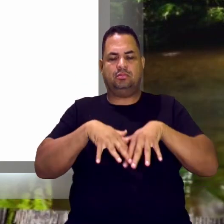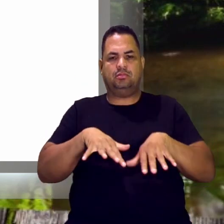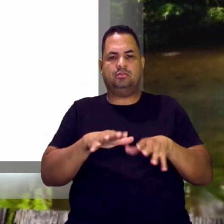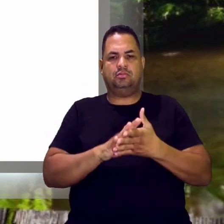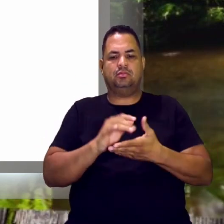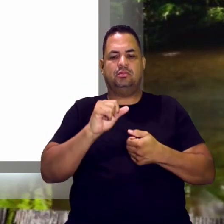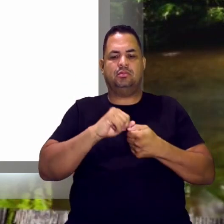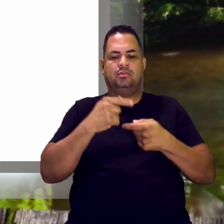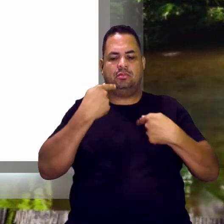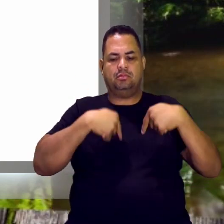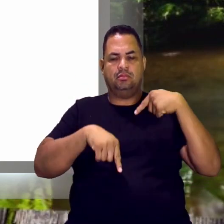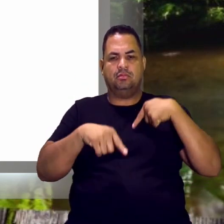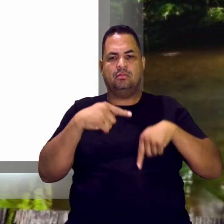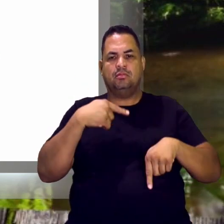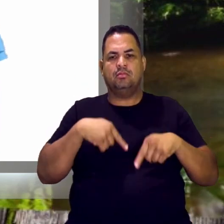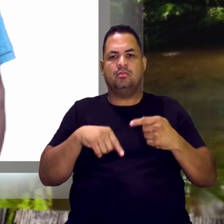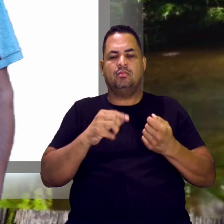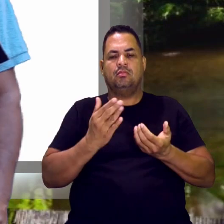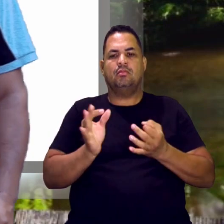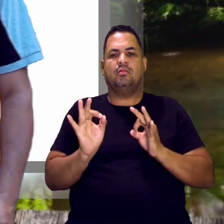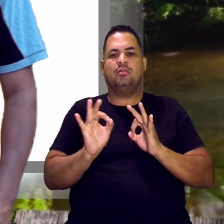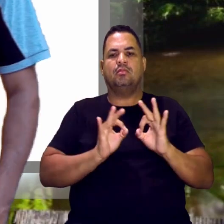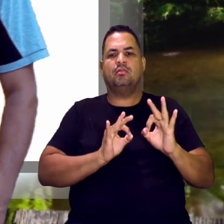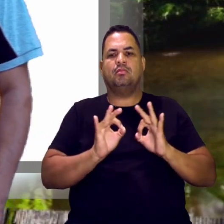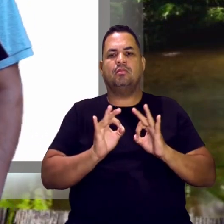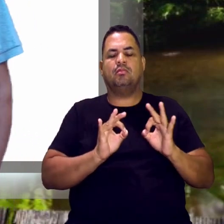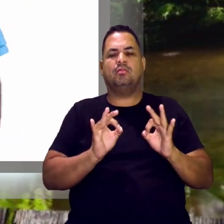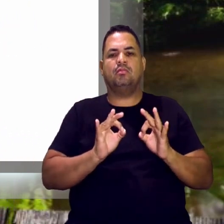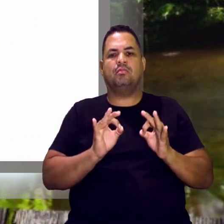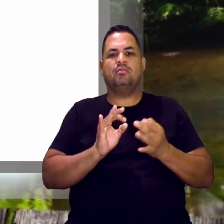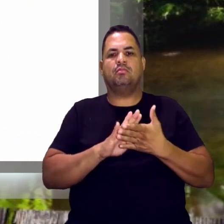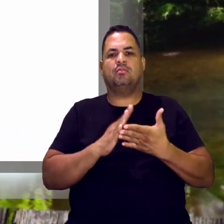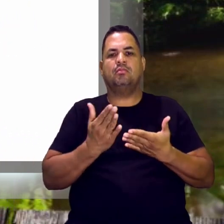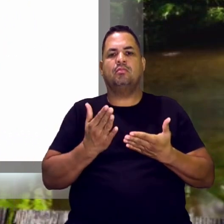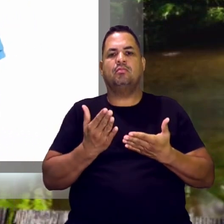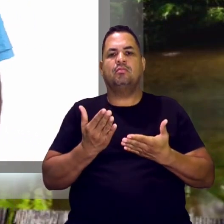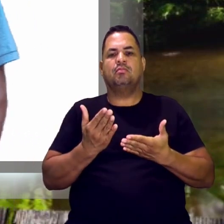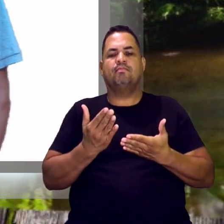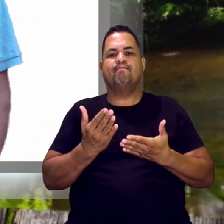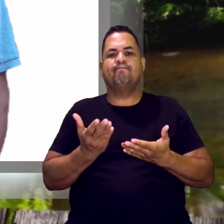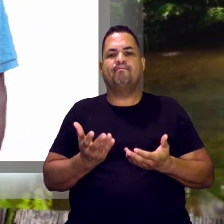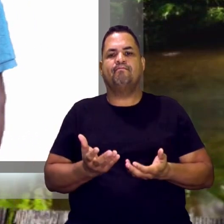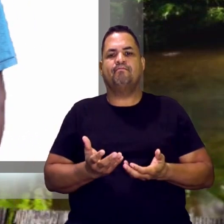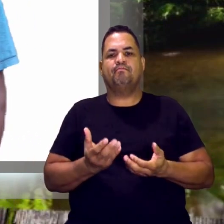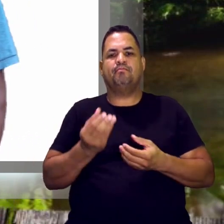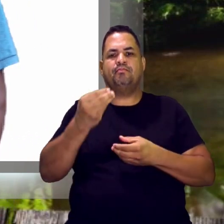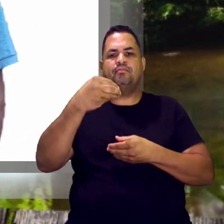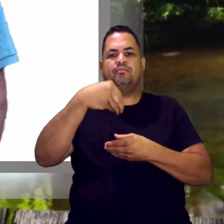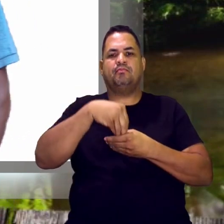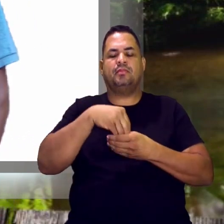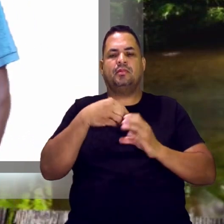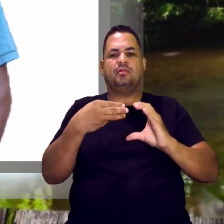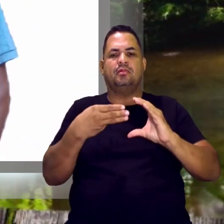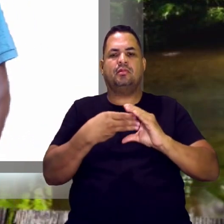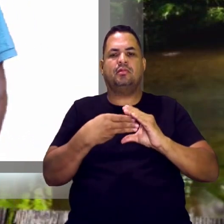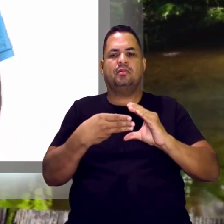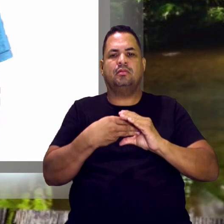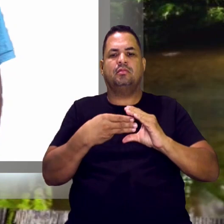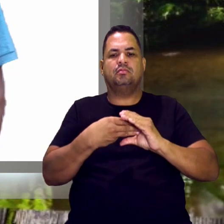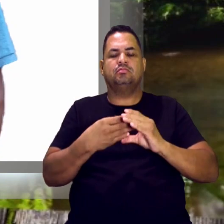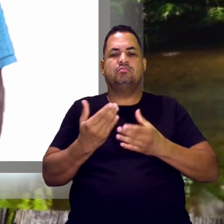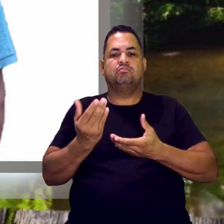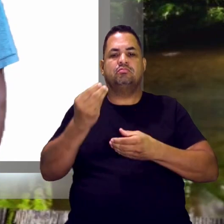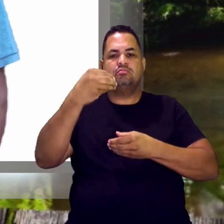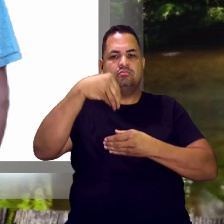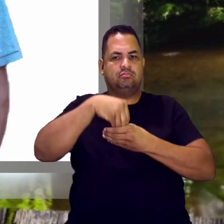nosso organismo são feitos, são praticados exatamente dentro da célula, no ambiente